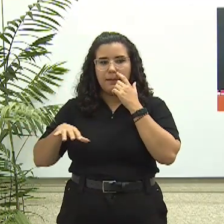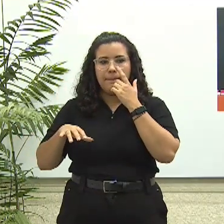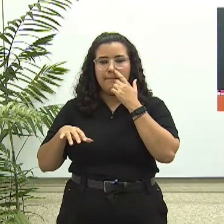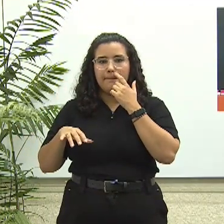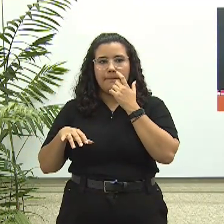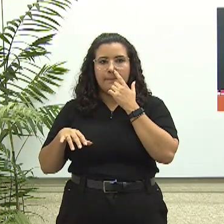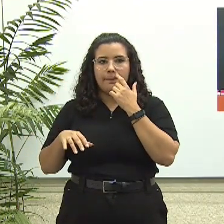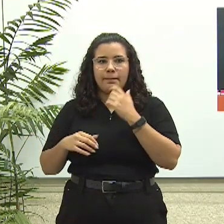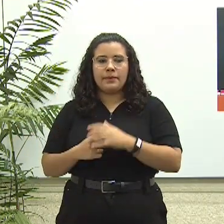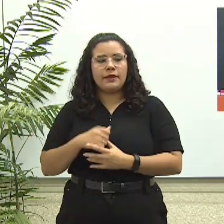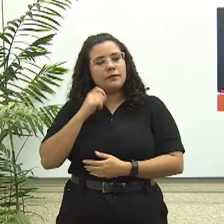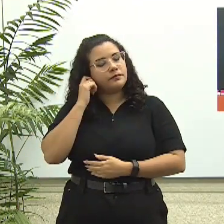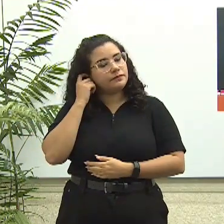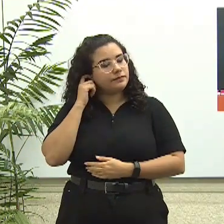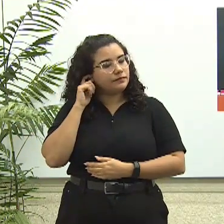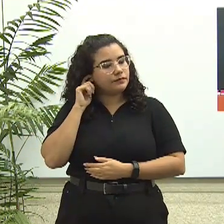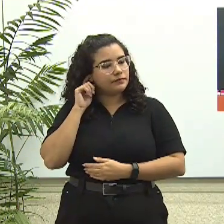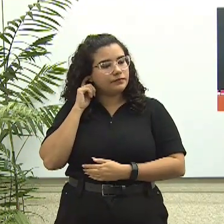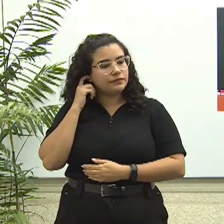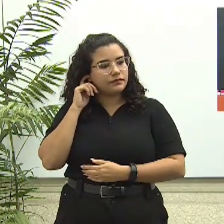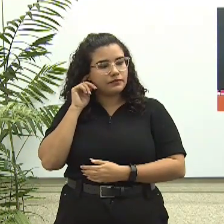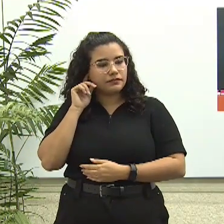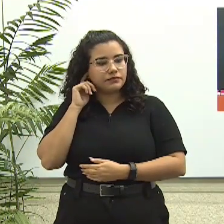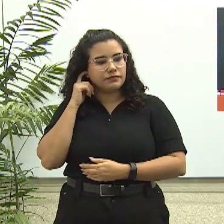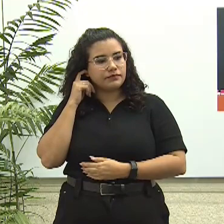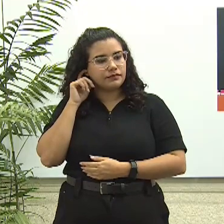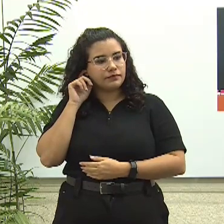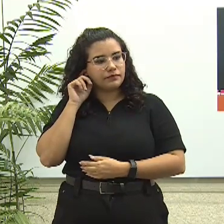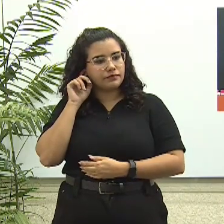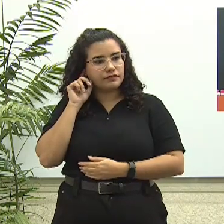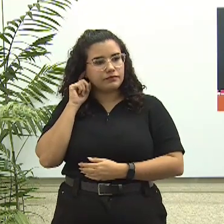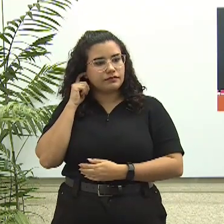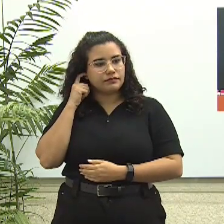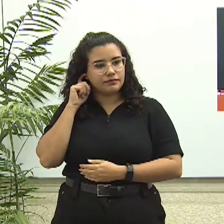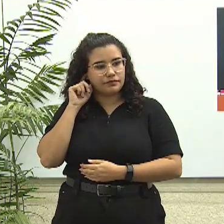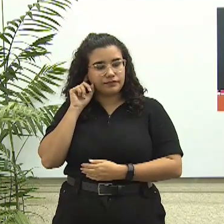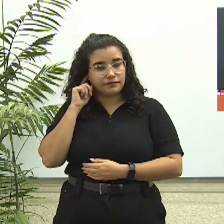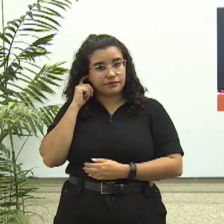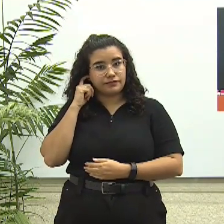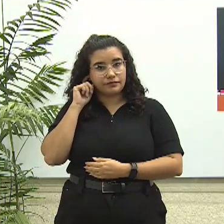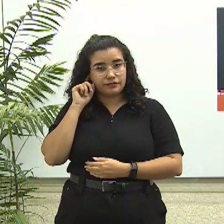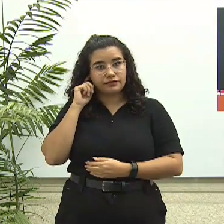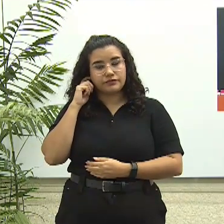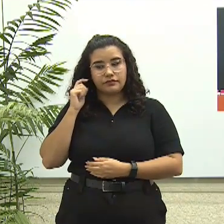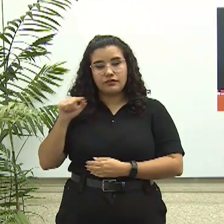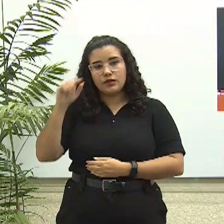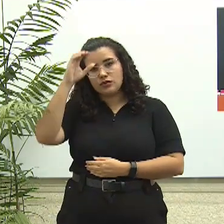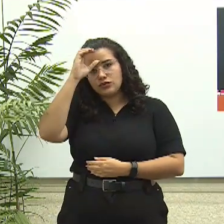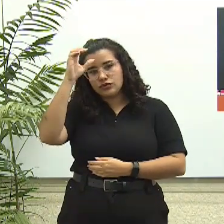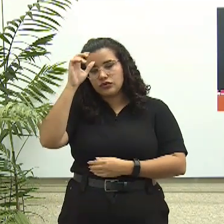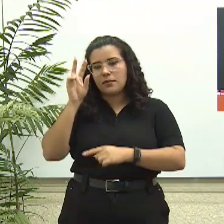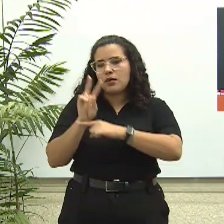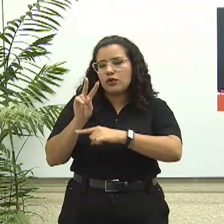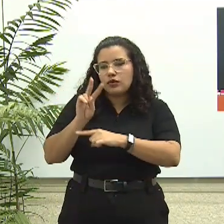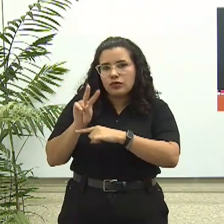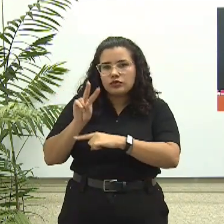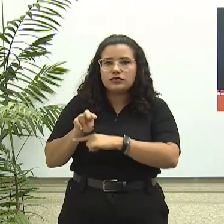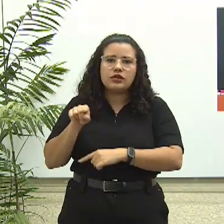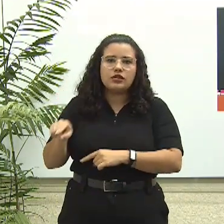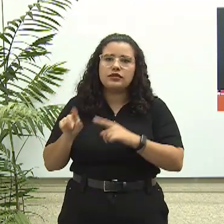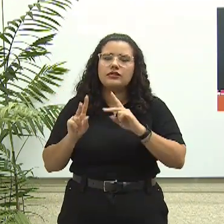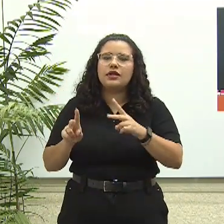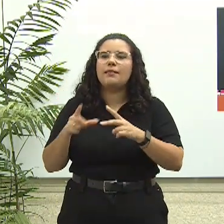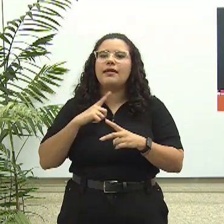pro lado de lá que eles não gostam muito e os tios cuidam passam a vida protegendo ele ele fica eles vão